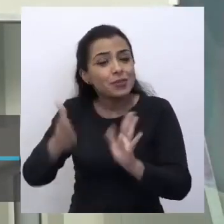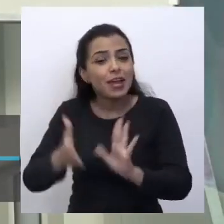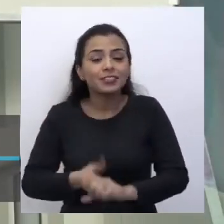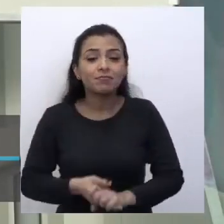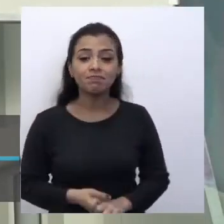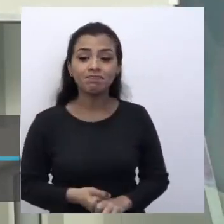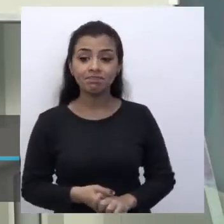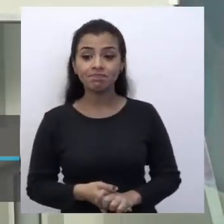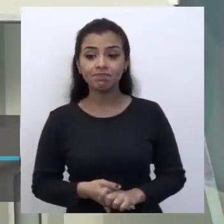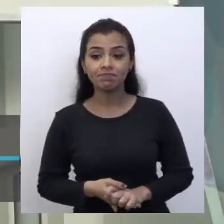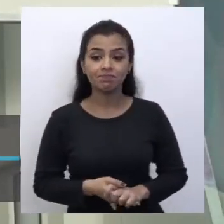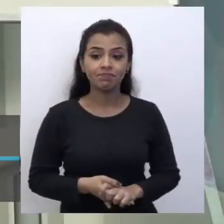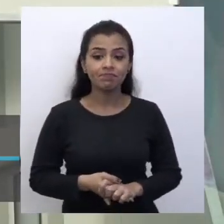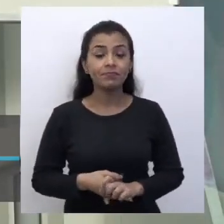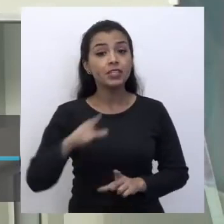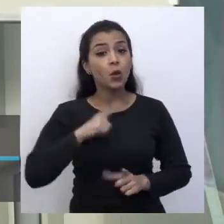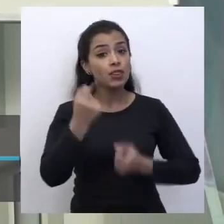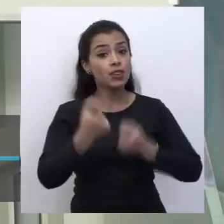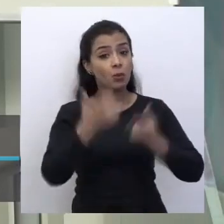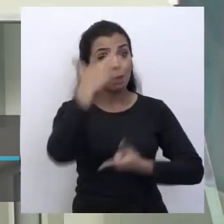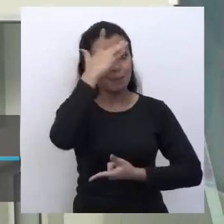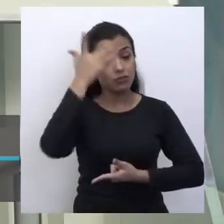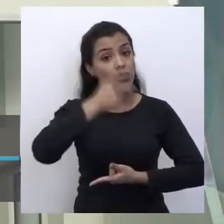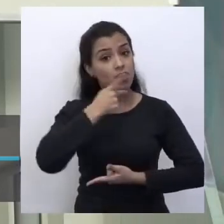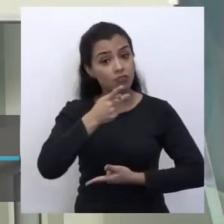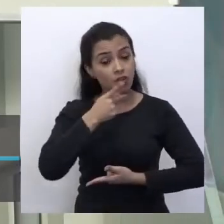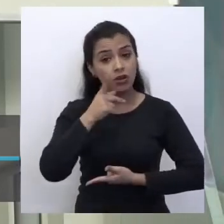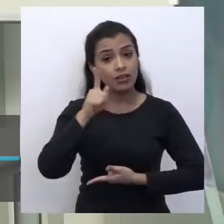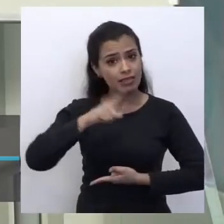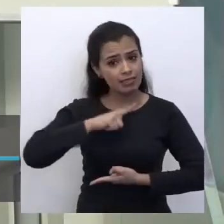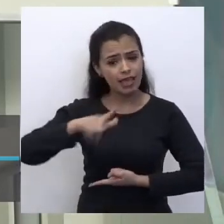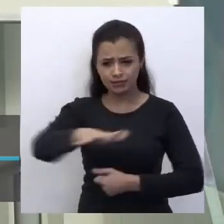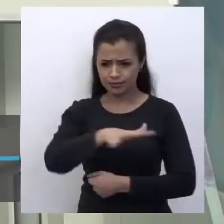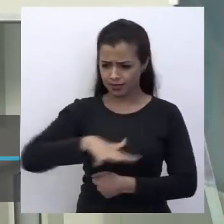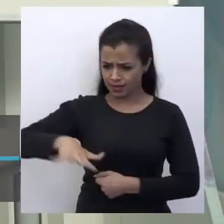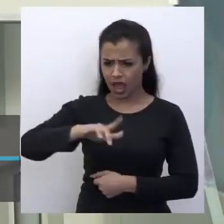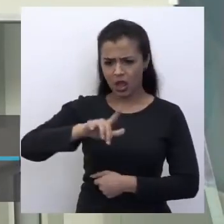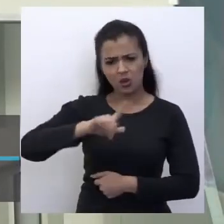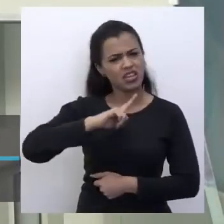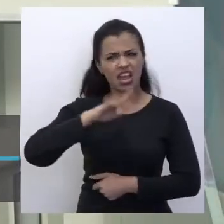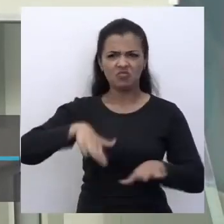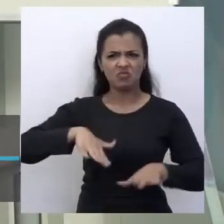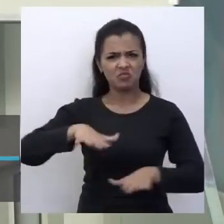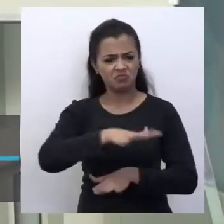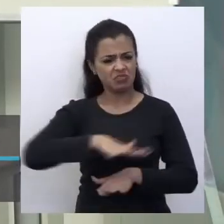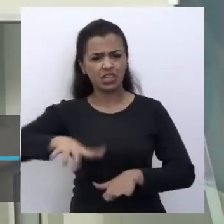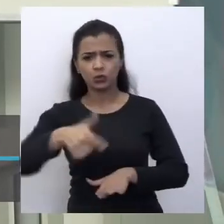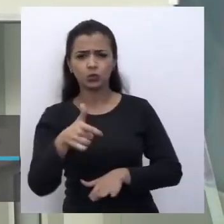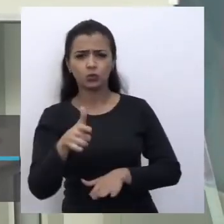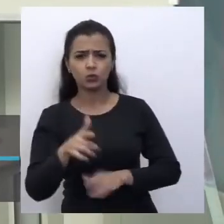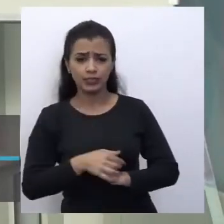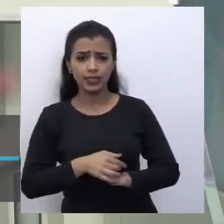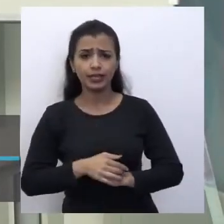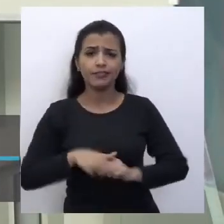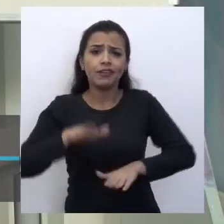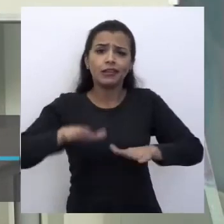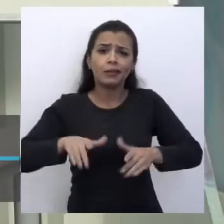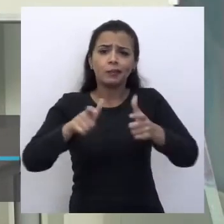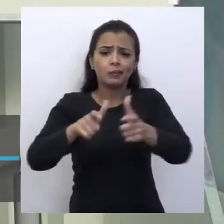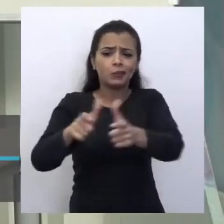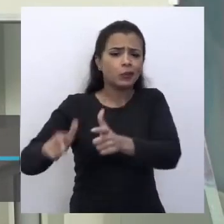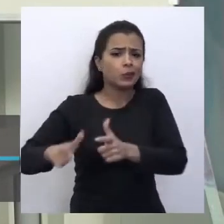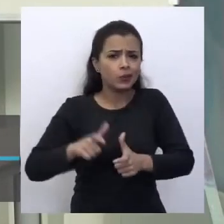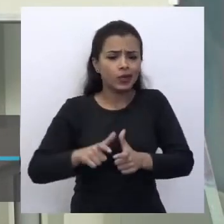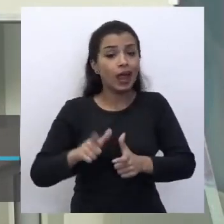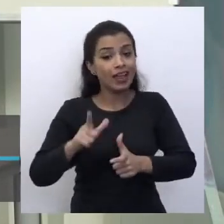é sem cenário, com cenário. O teatro contemporâneo, ele pode sim ter cenário, não ter cenário, sem espaços alternativos. Alguma